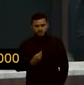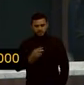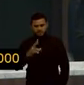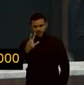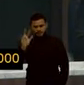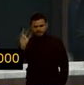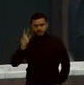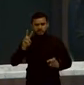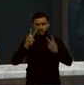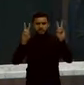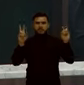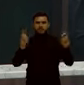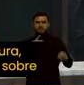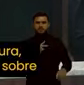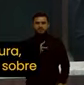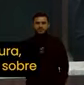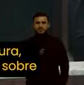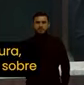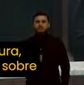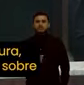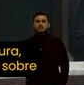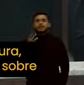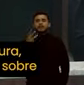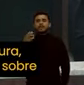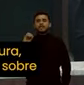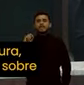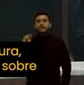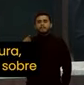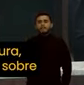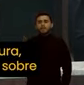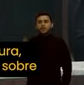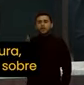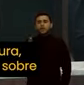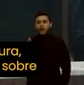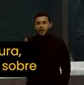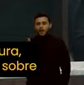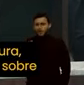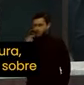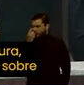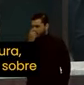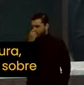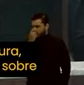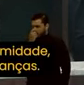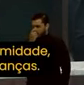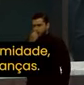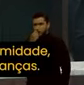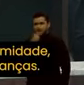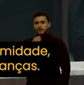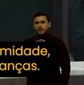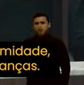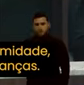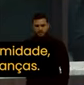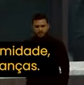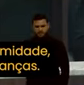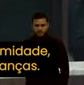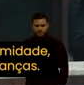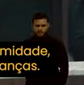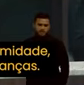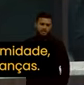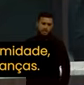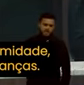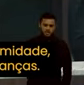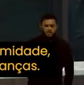30 mil reais para a gente poder ter na prefeitura, porque é muito importante falar sobre sexualidade de